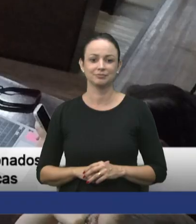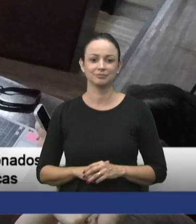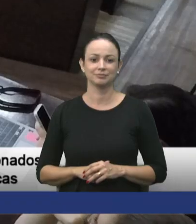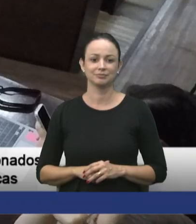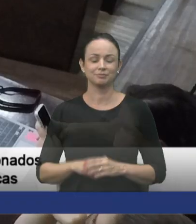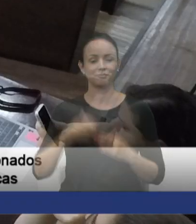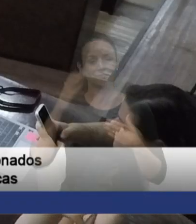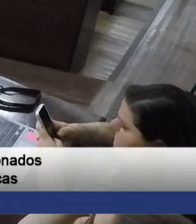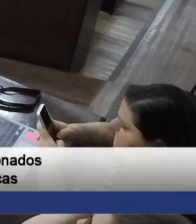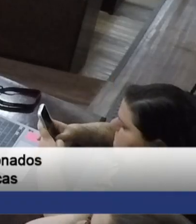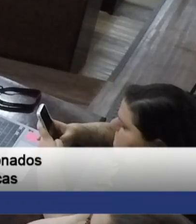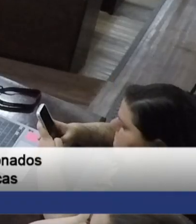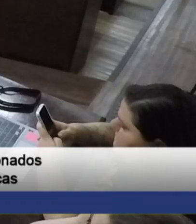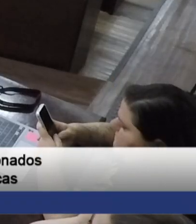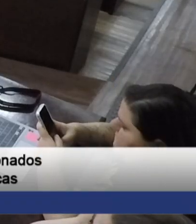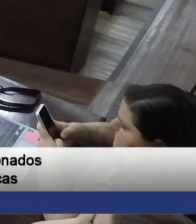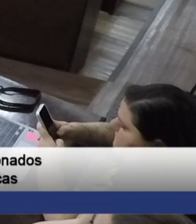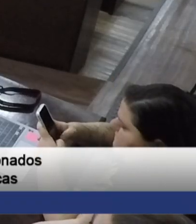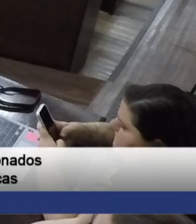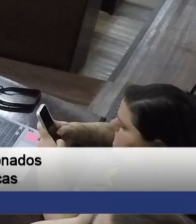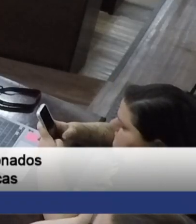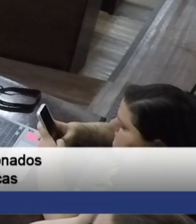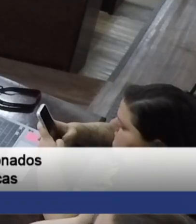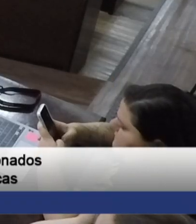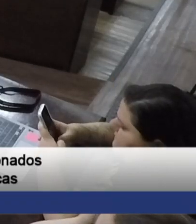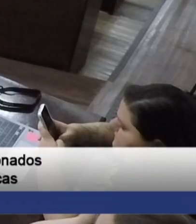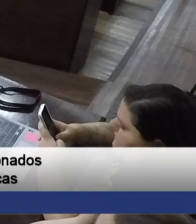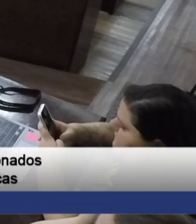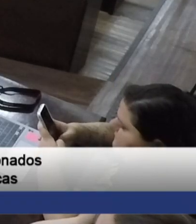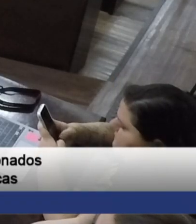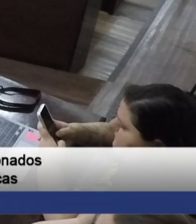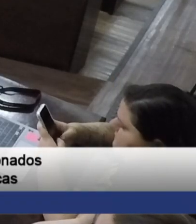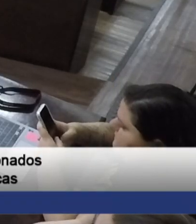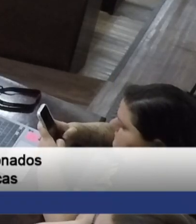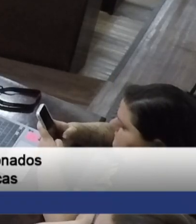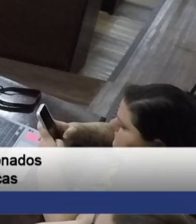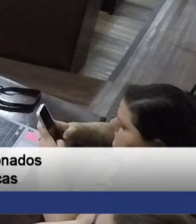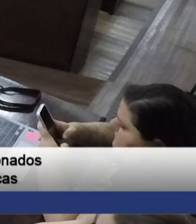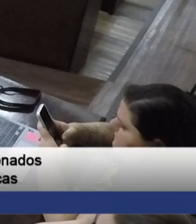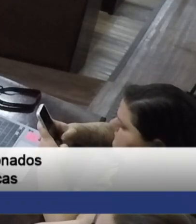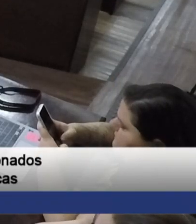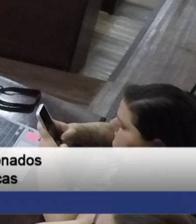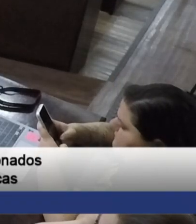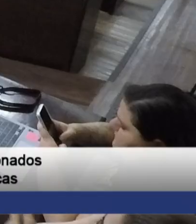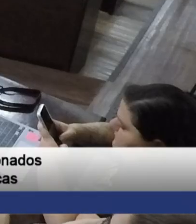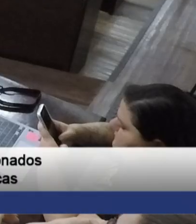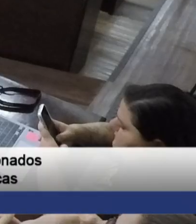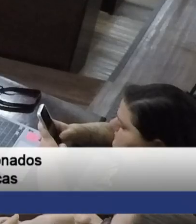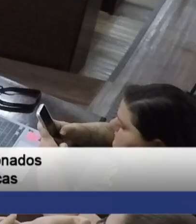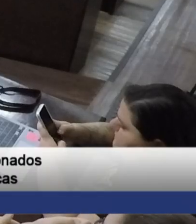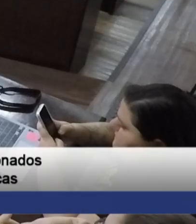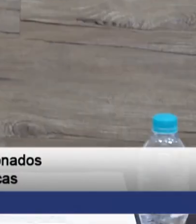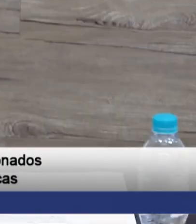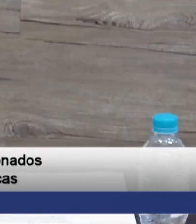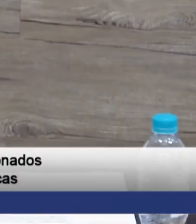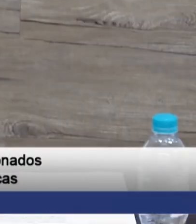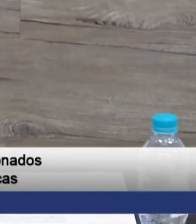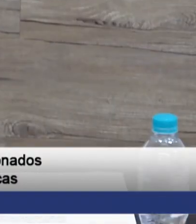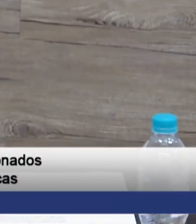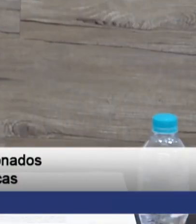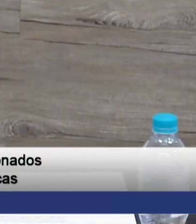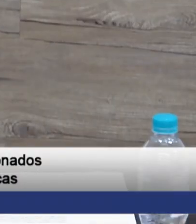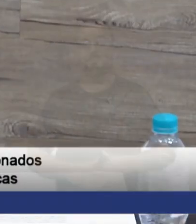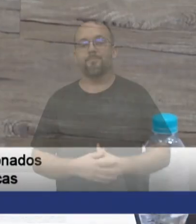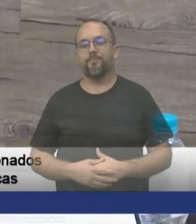Obrigado, Rafaela, pela leitura. A PAI é uma entidade, aliás, o terceiro setor, né,